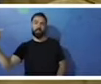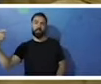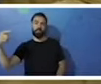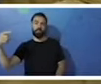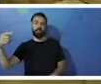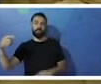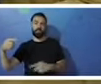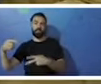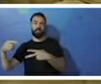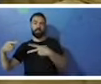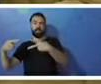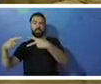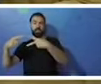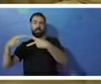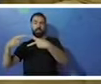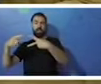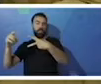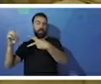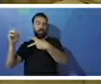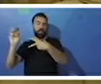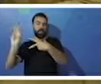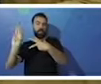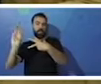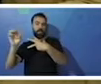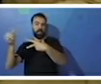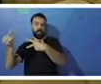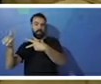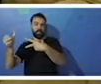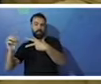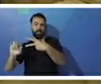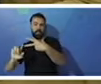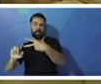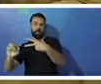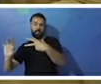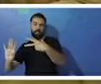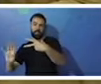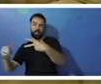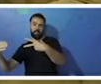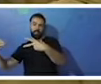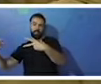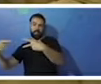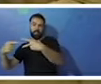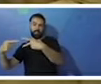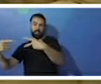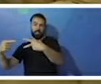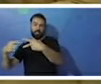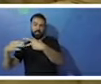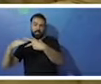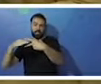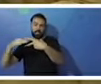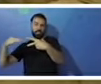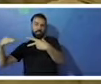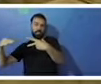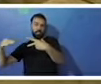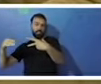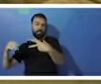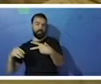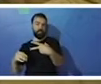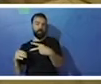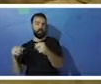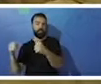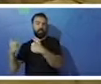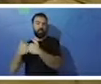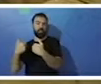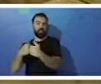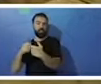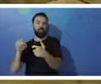40, mas ele não aparece aqui, tá? Então, o número mais próximo vai